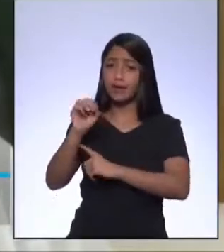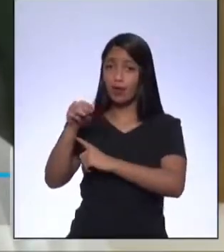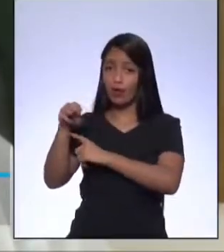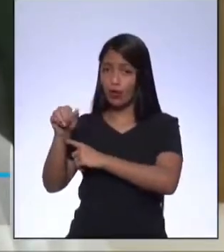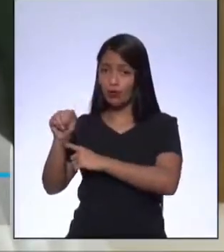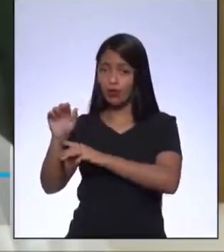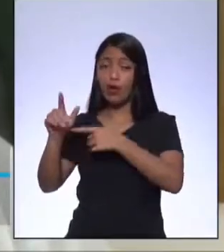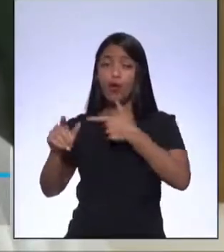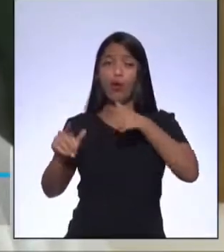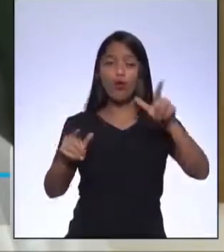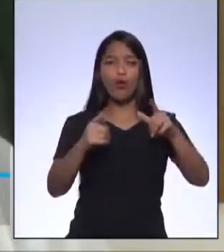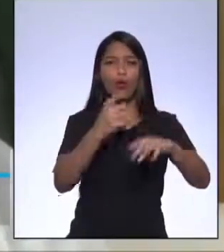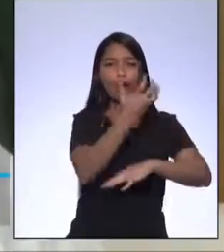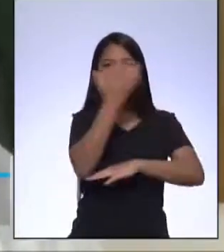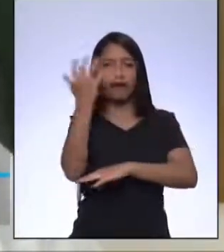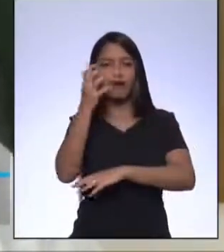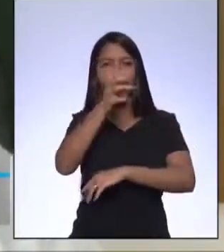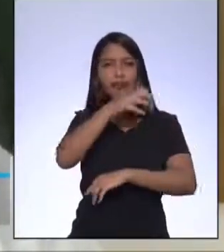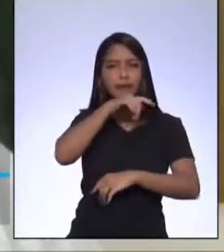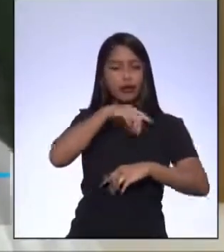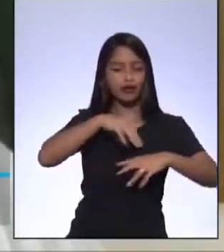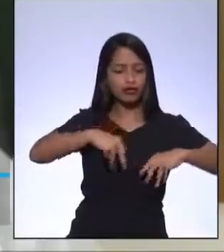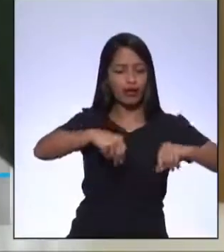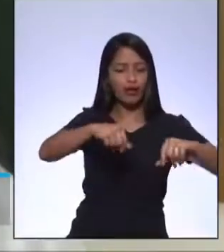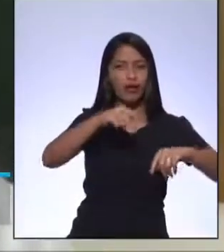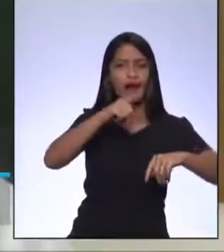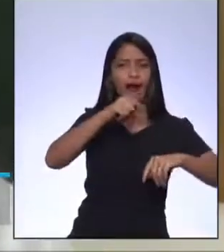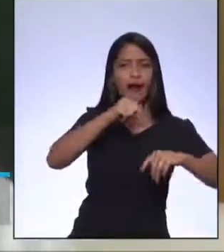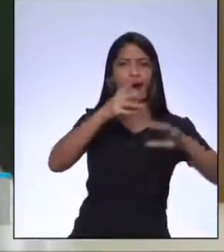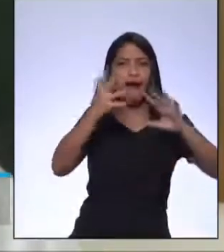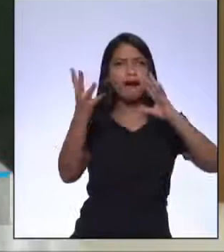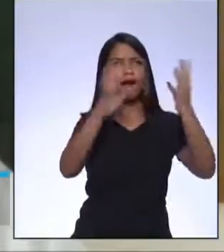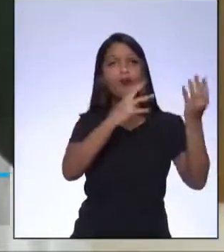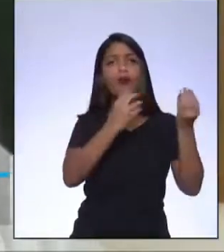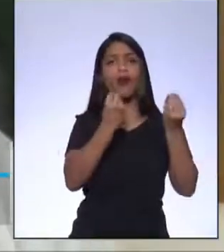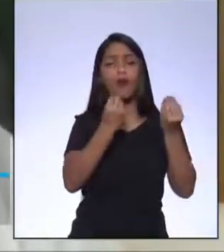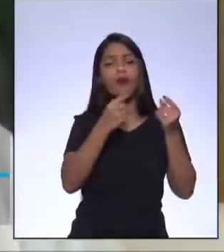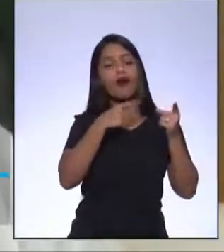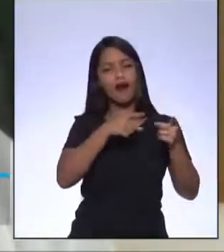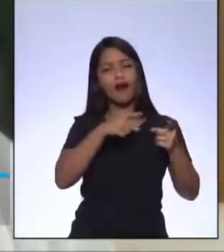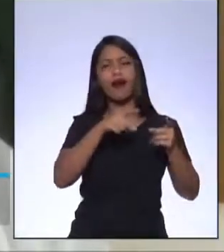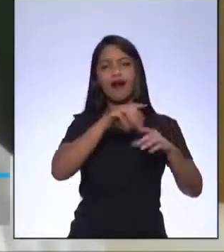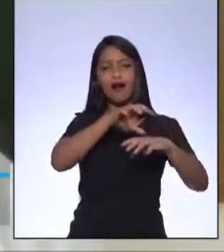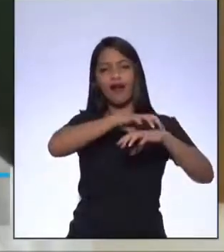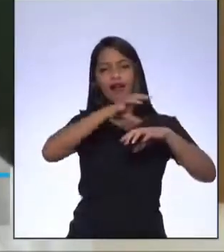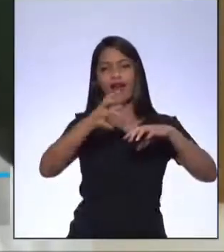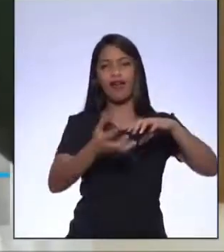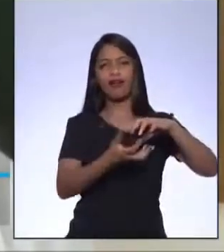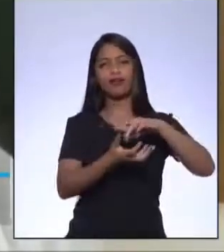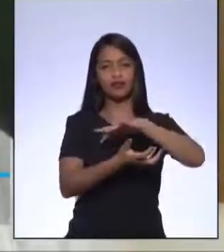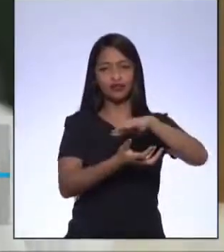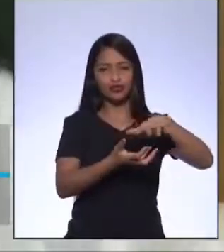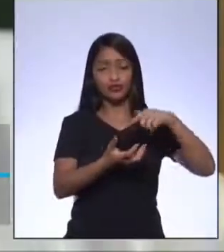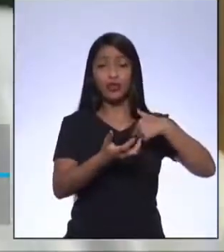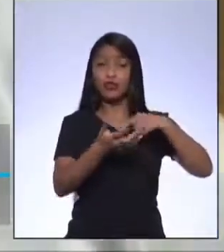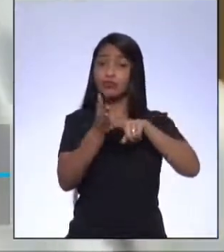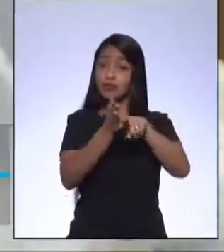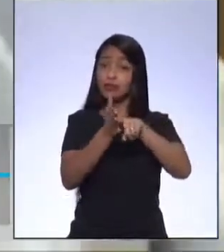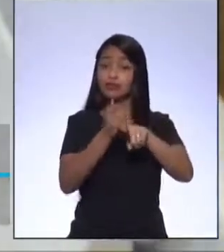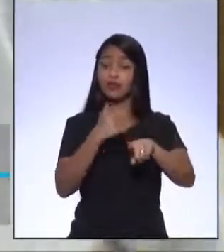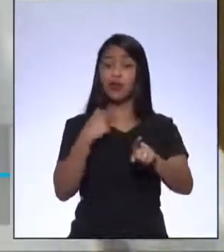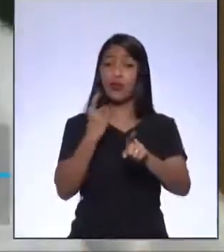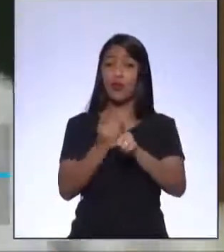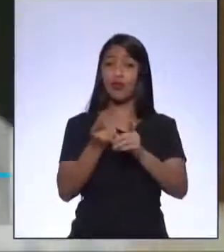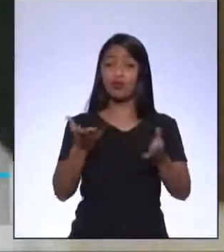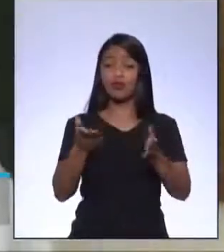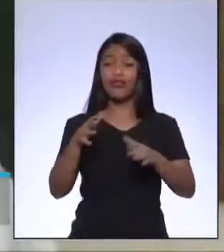da água, do clima, etc., aí eu estou falando do ecossistema. Tá? Essa foi uma das definições que eu encontrei. Mas tem livro que